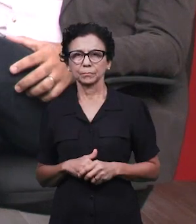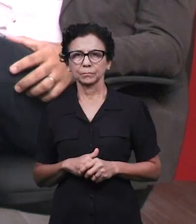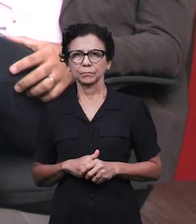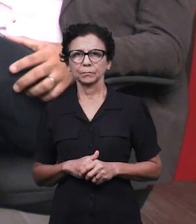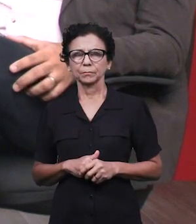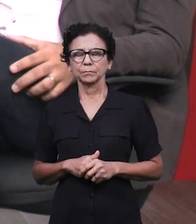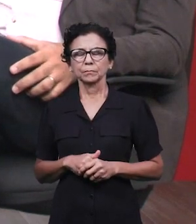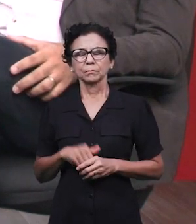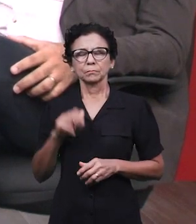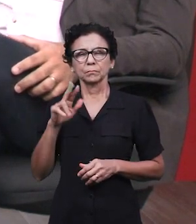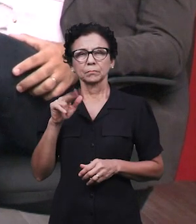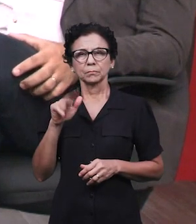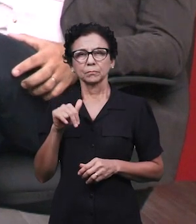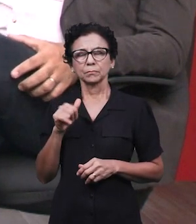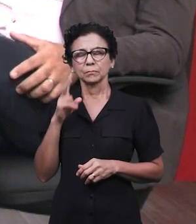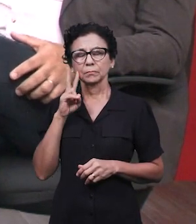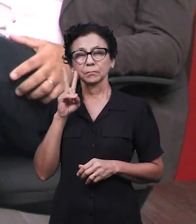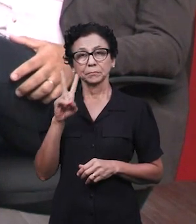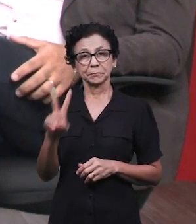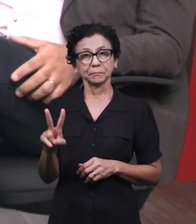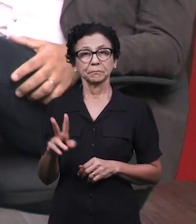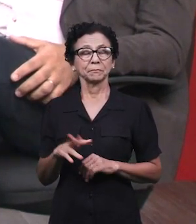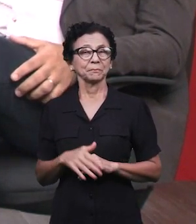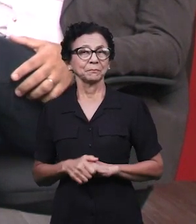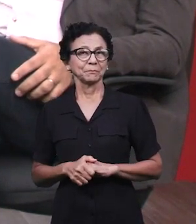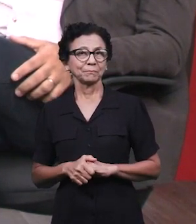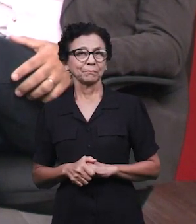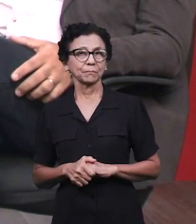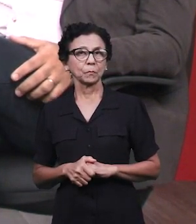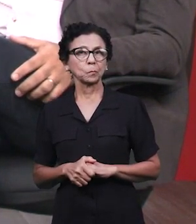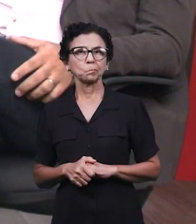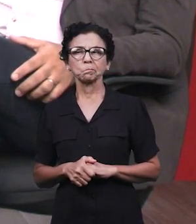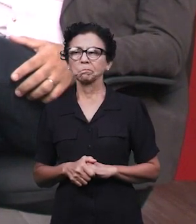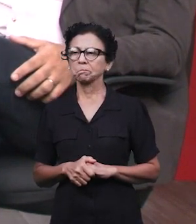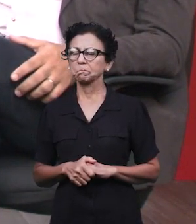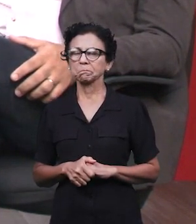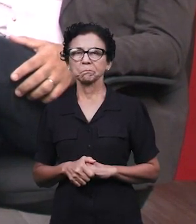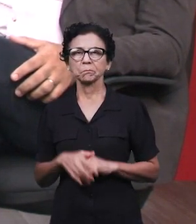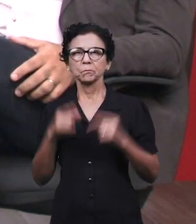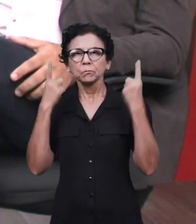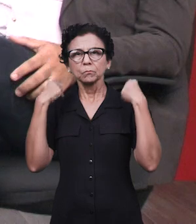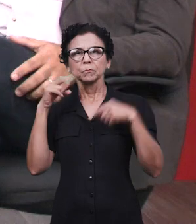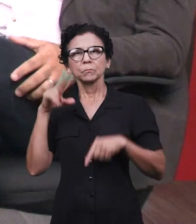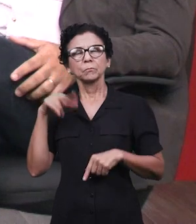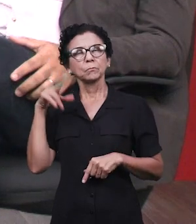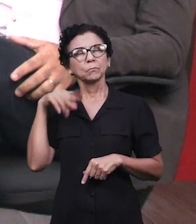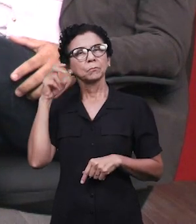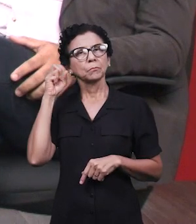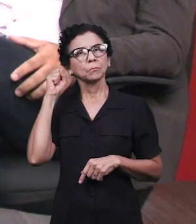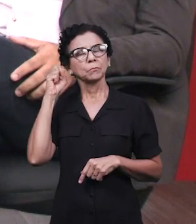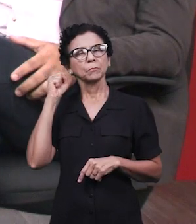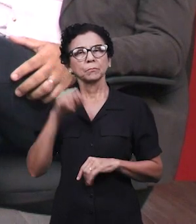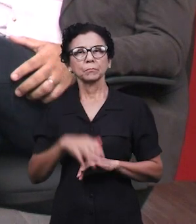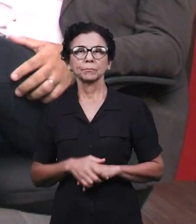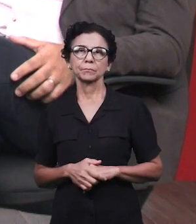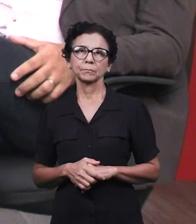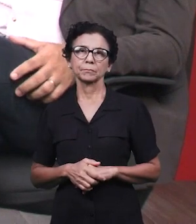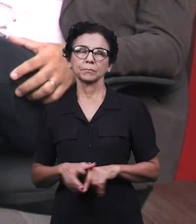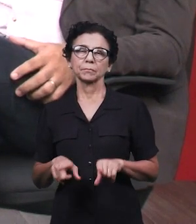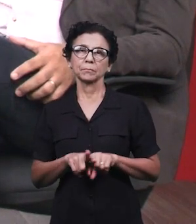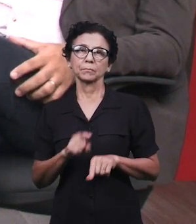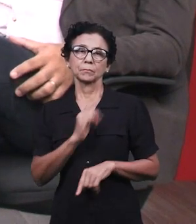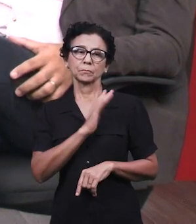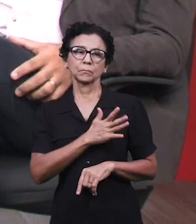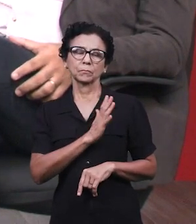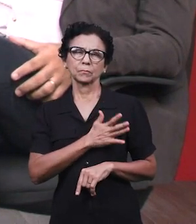vejam, nem com os ouvidos ouçam, nem do coração entendam, e